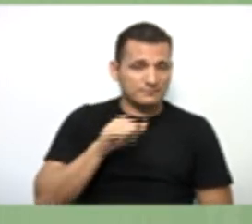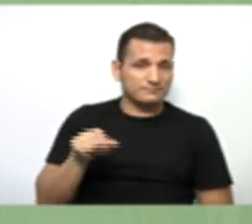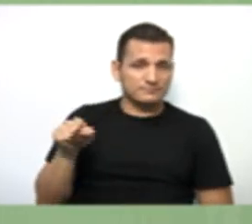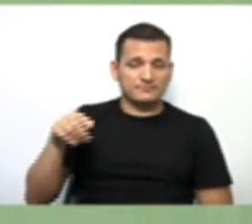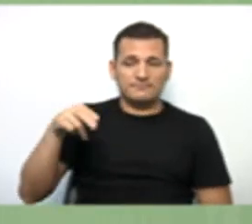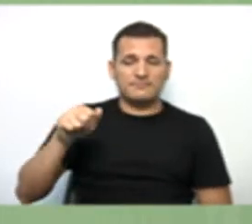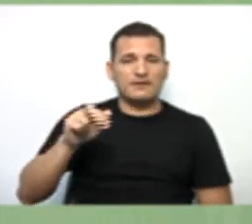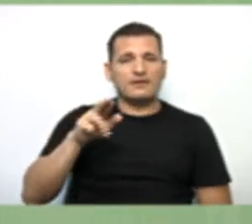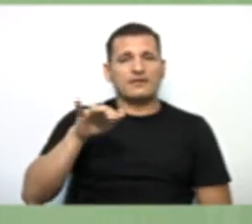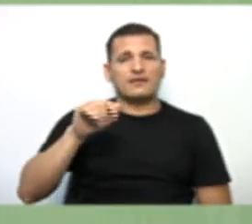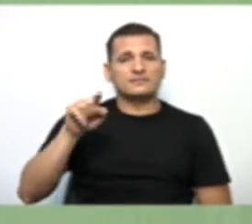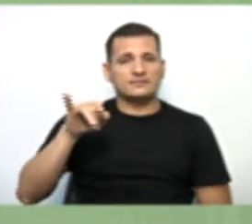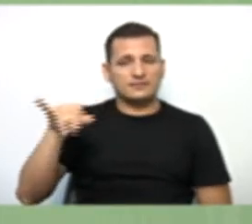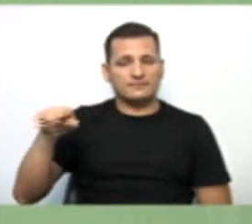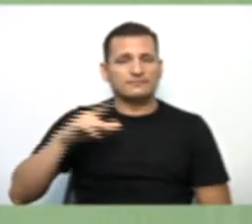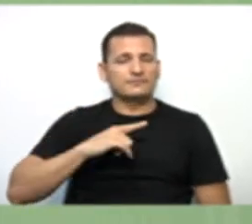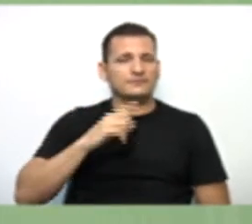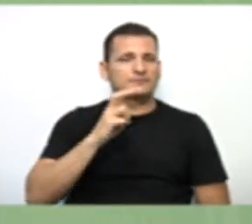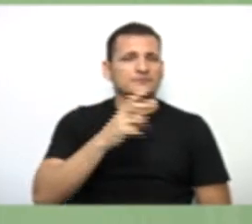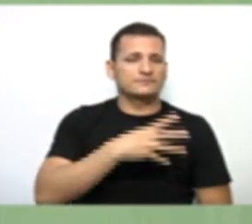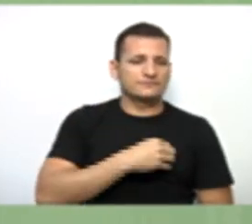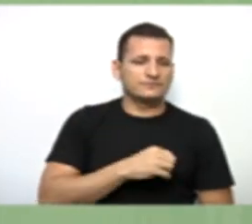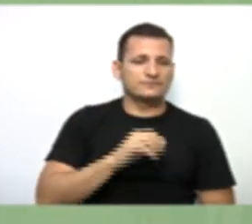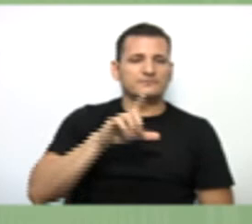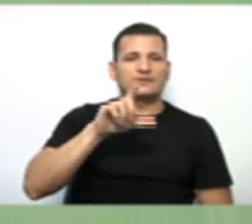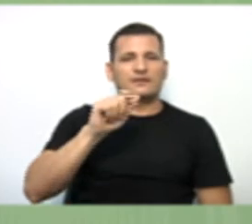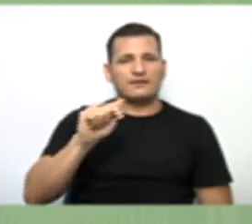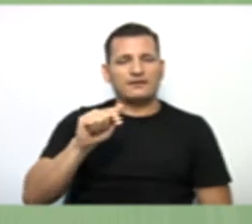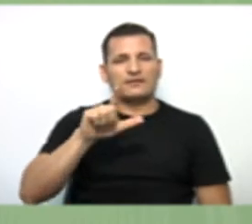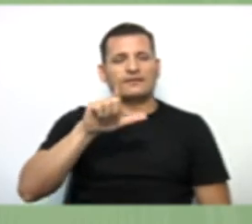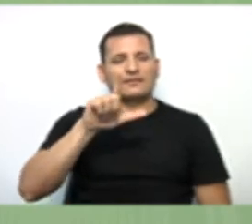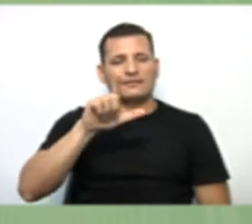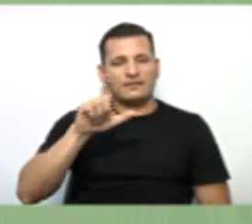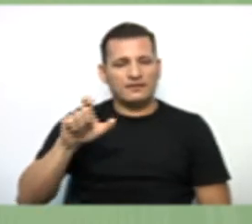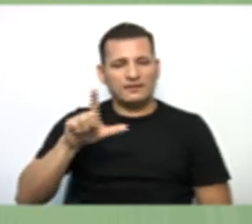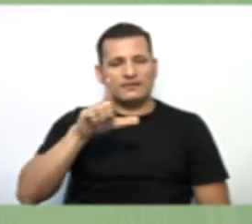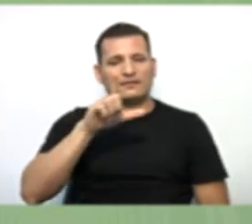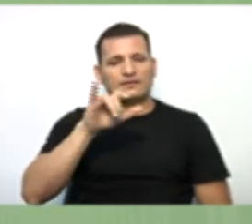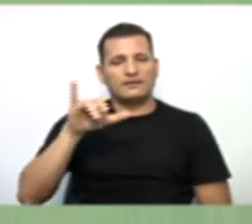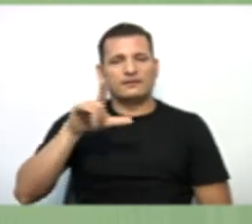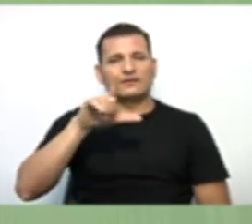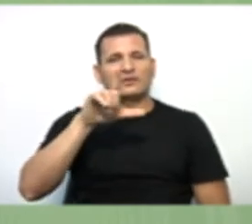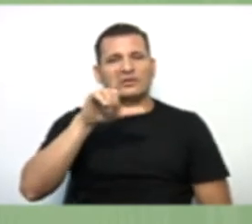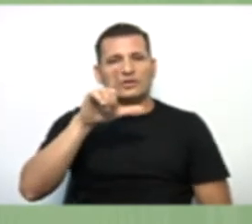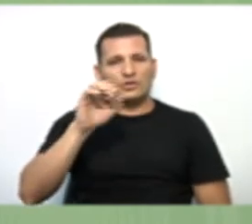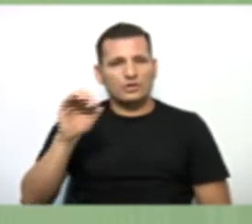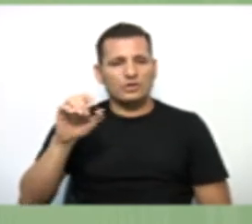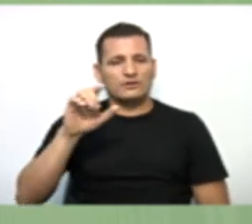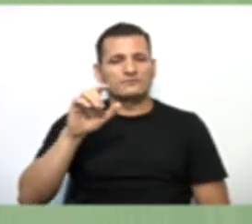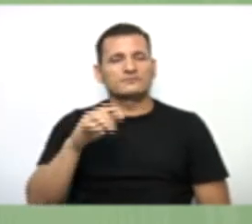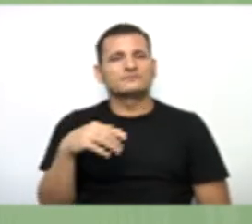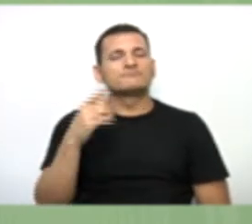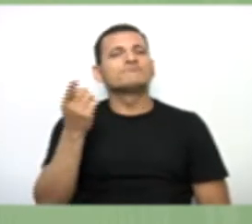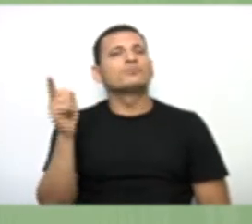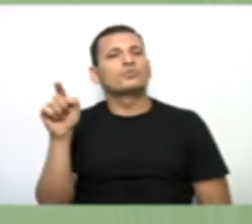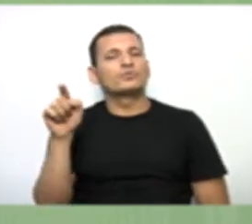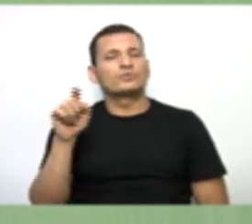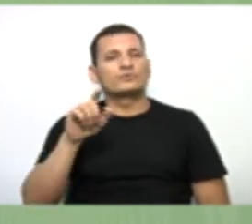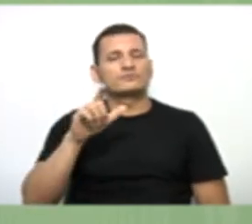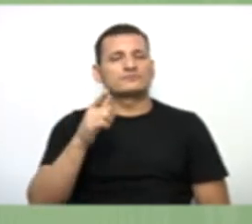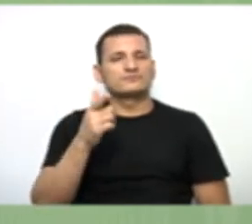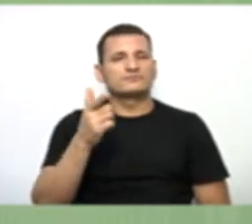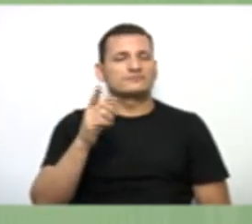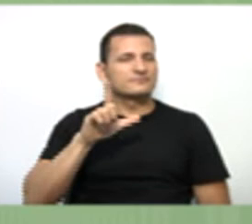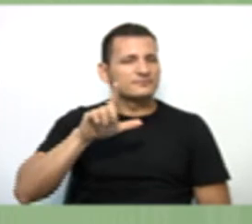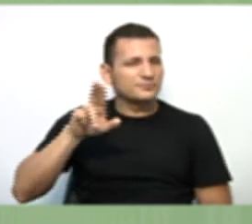5 filhos, vamos lá. Lalá, Lelé, Lili, Loló e... Lulu? Pois é, olha, eu ouvi, professor. Lulu?